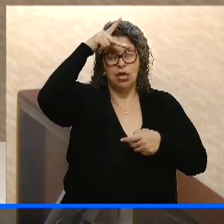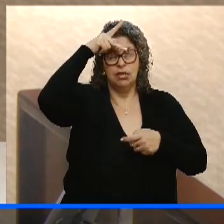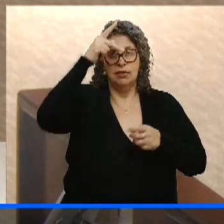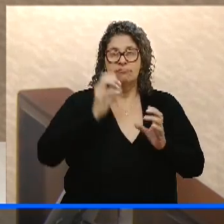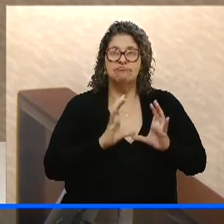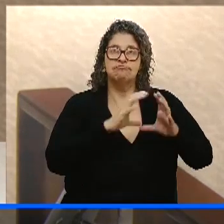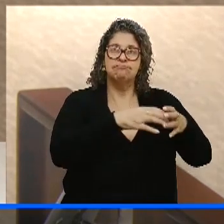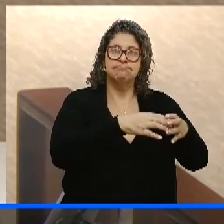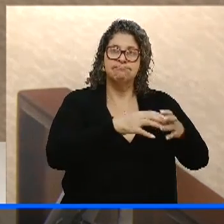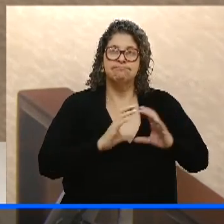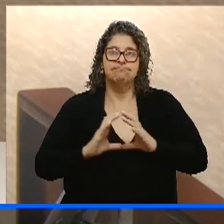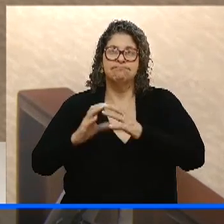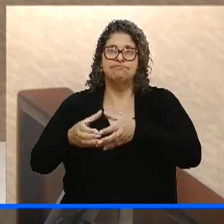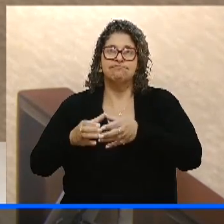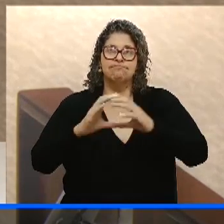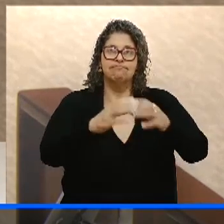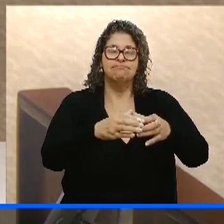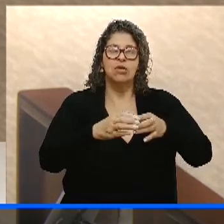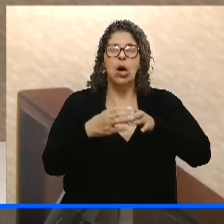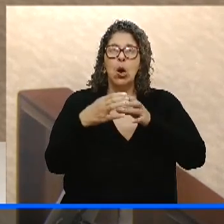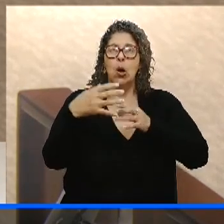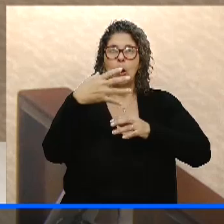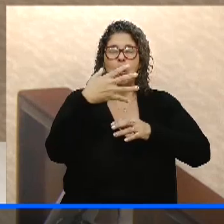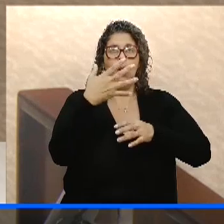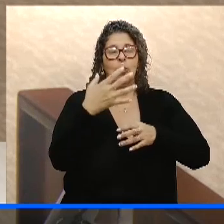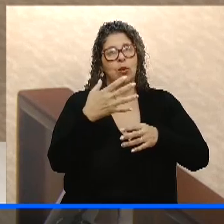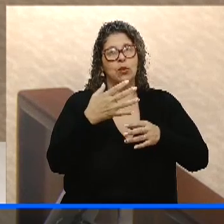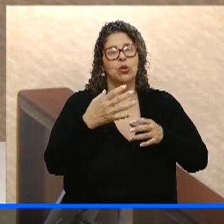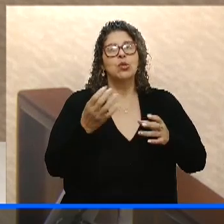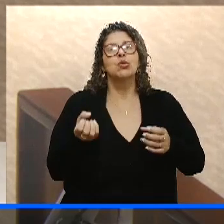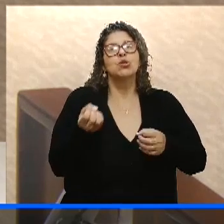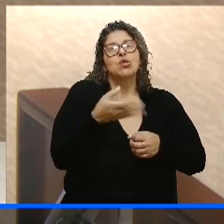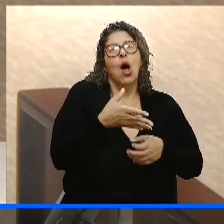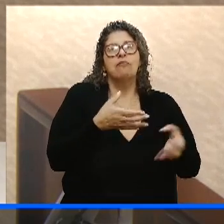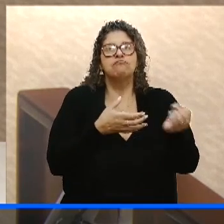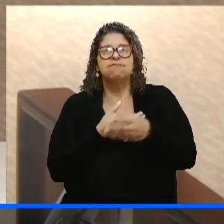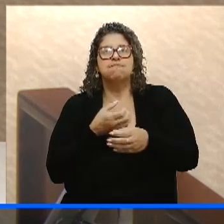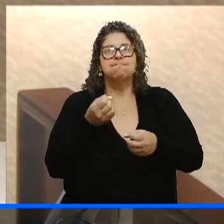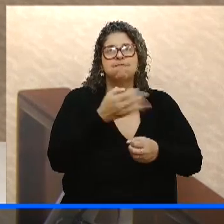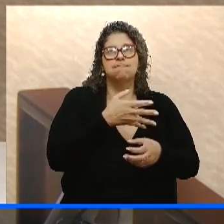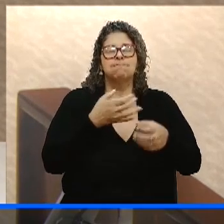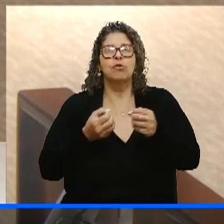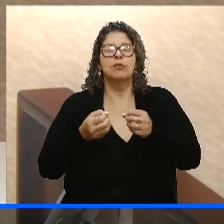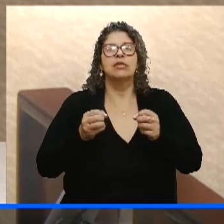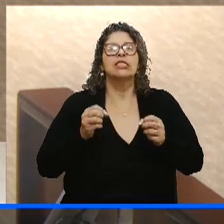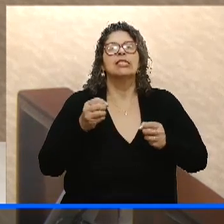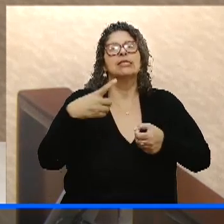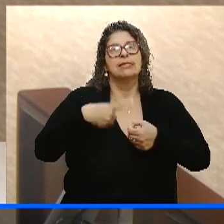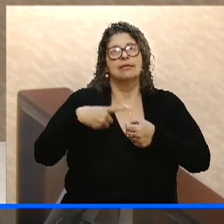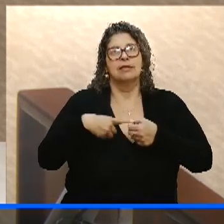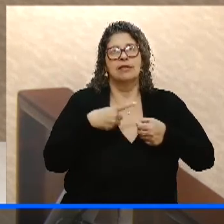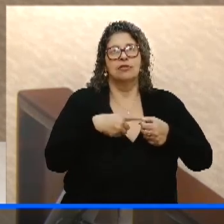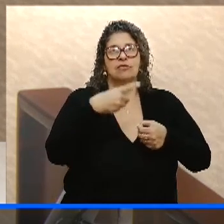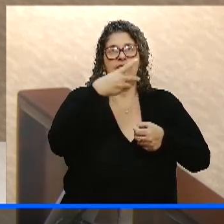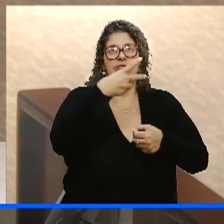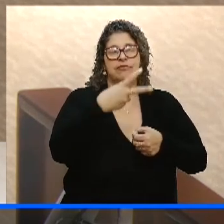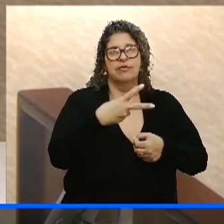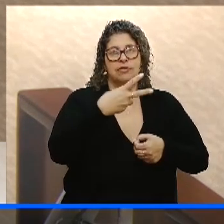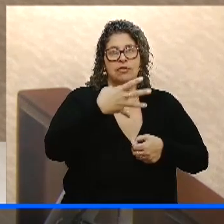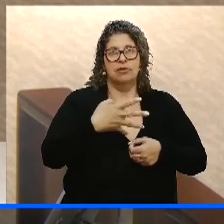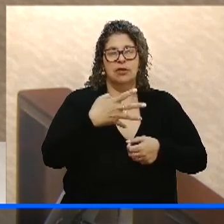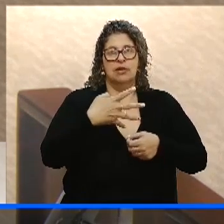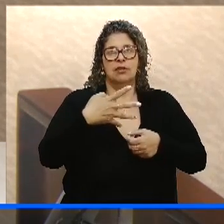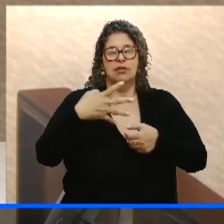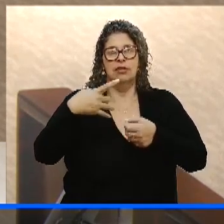com a entrada de novas cidades chega-se em 2019 com 23 municípios sinto um